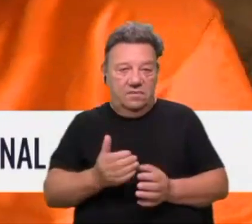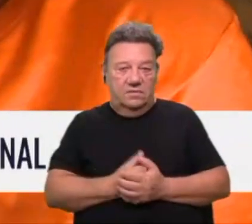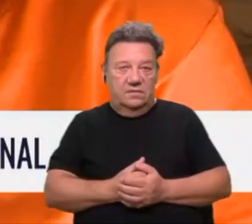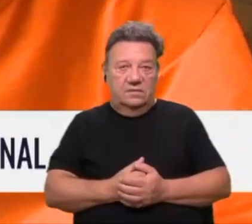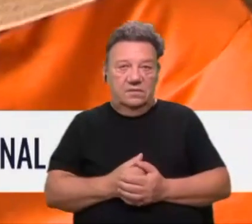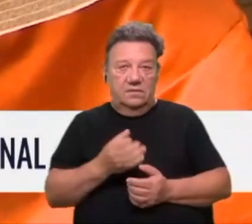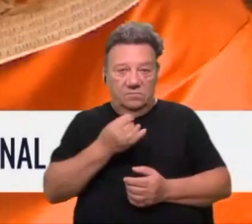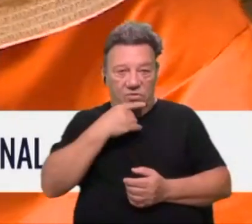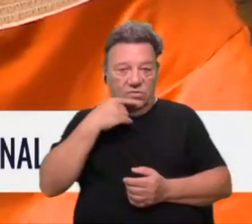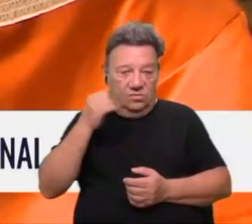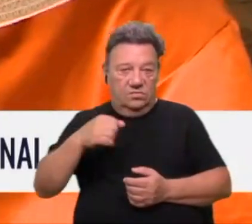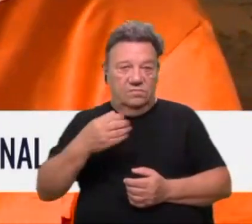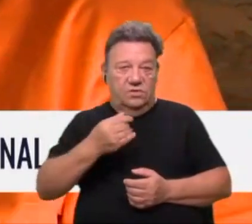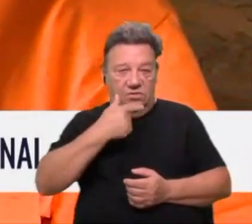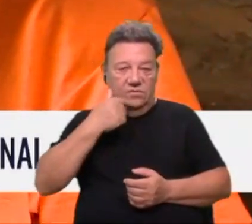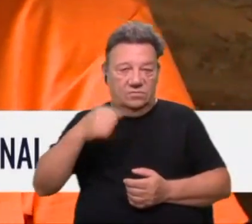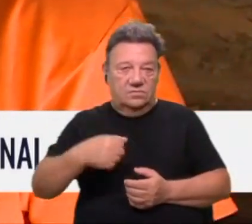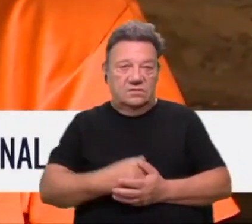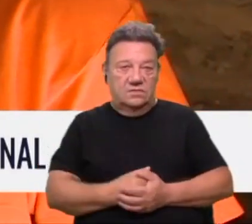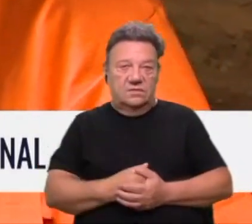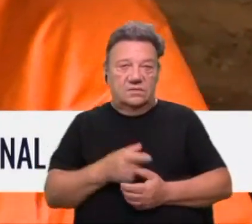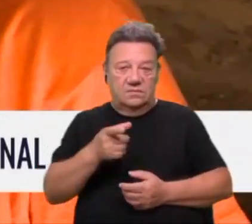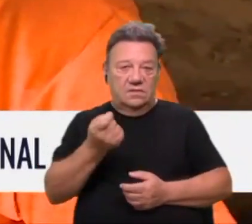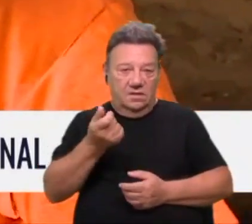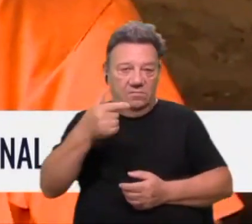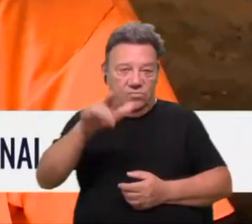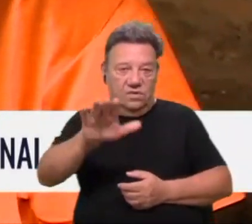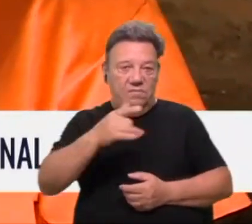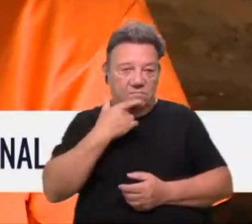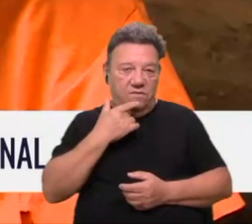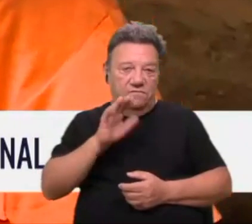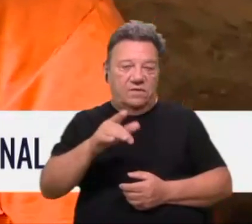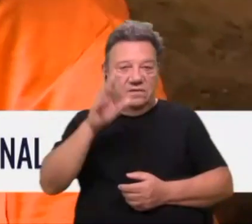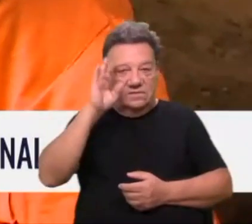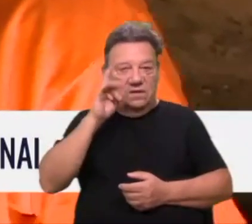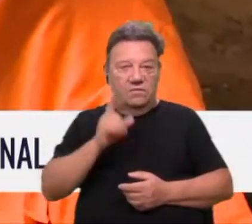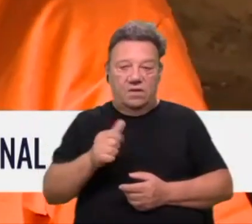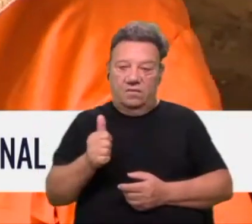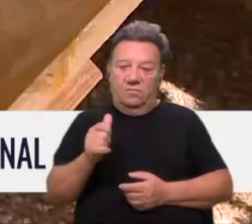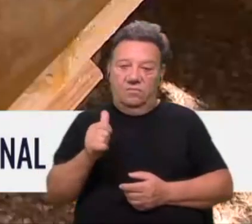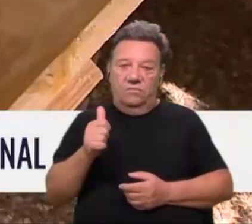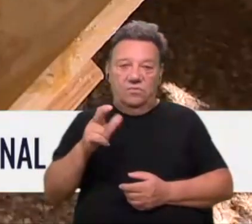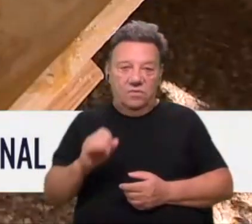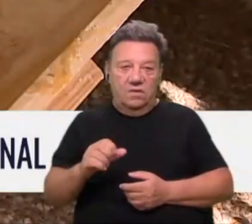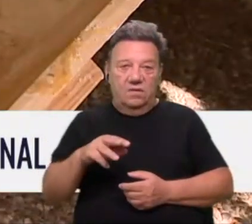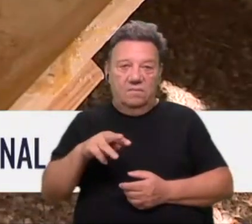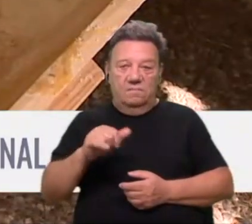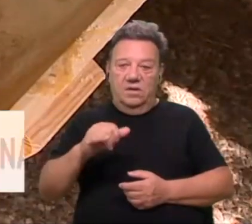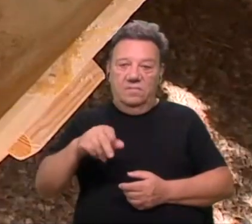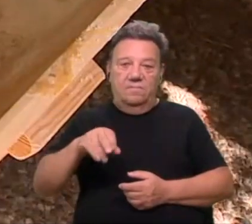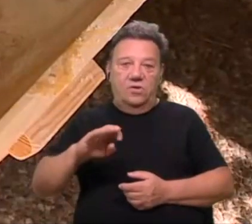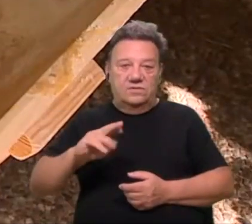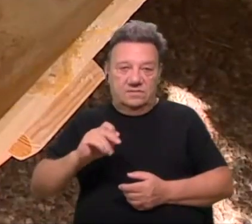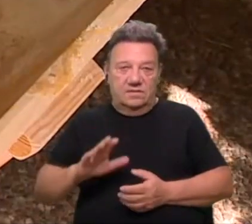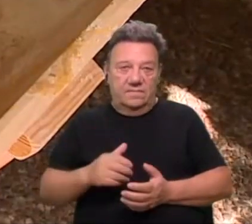bem durinha Bem docinho posso dizer que já vão provar e vão saber o que é Bruno agora que se mistura